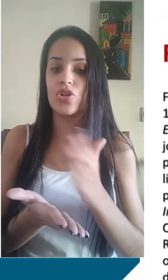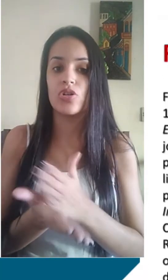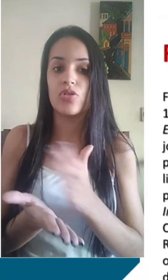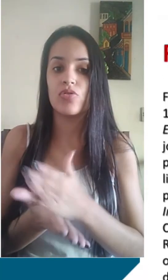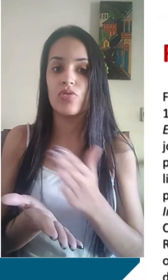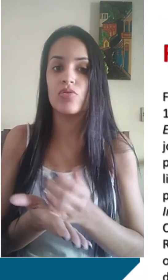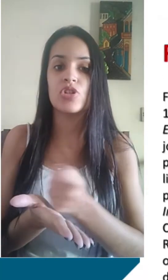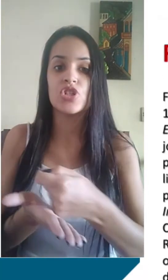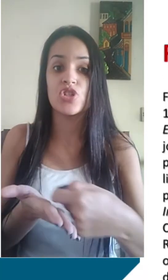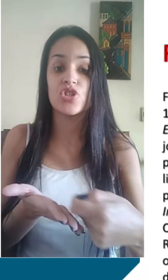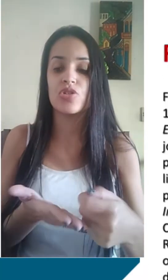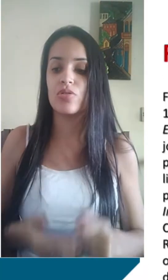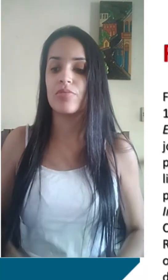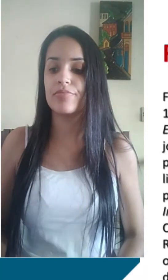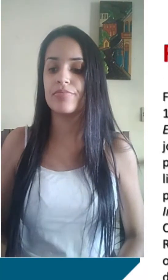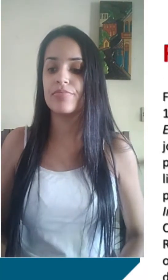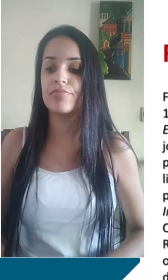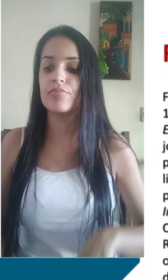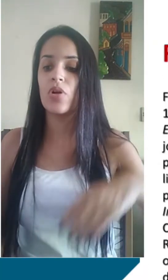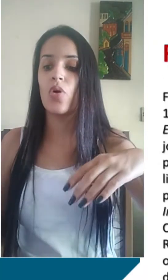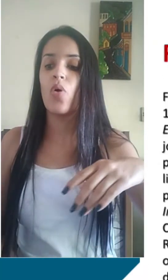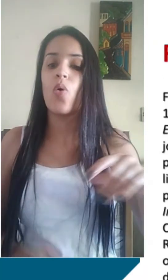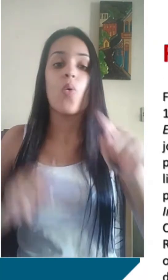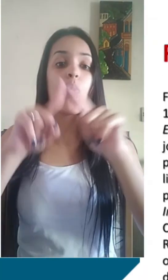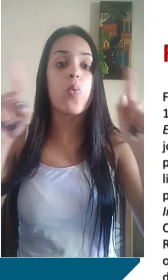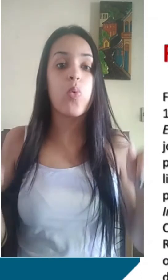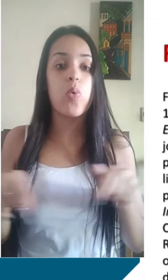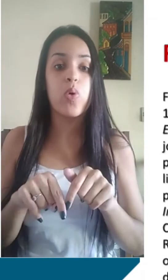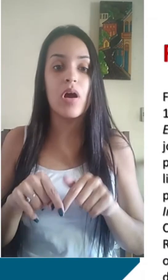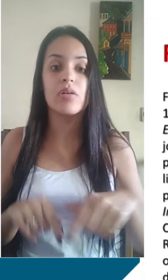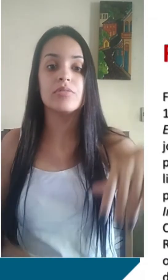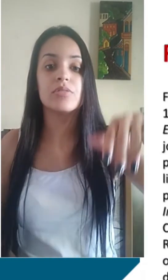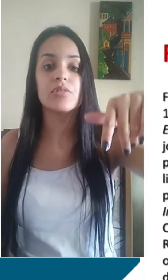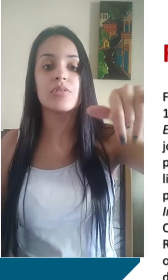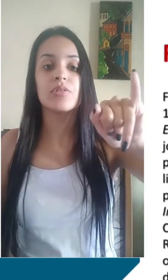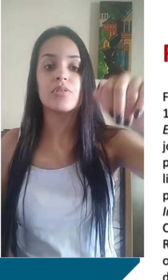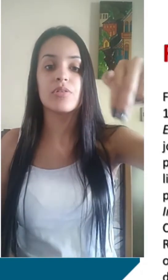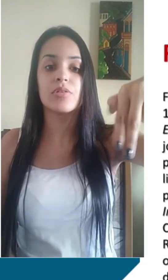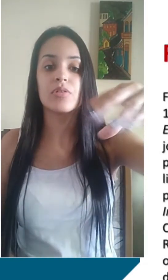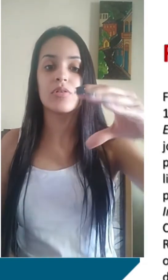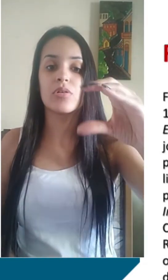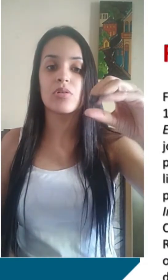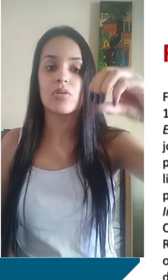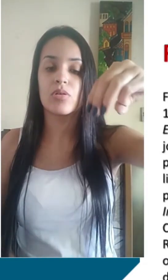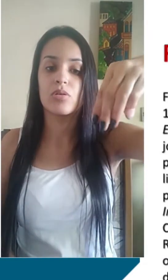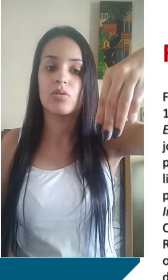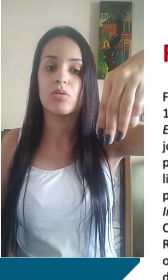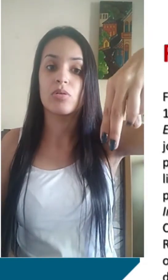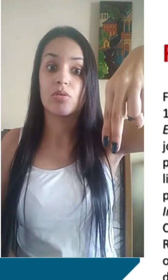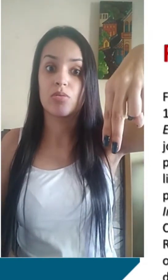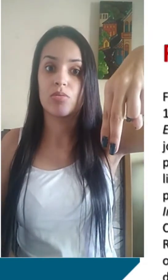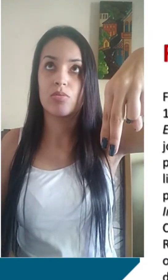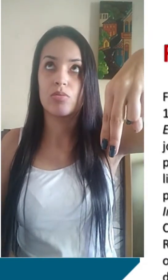1892, trabalha como colaboradora nos jornais Correio Paulistano e Diário Popular de São Paulo e